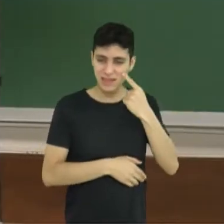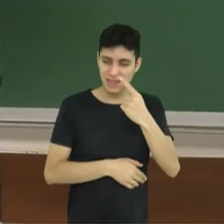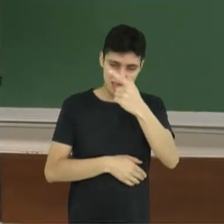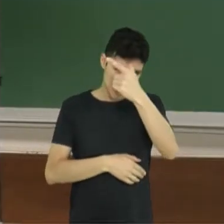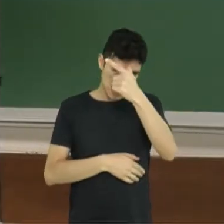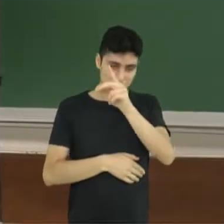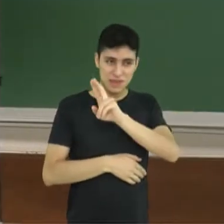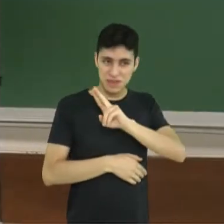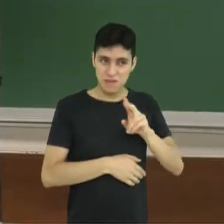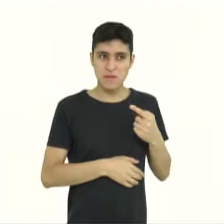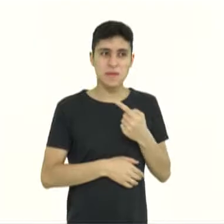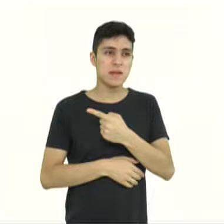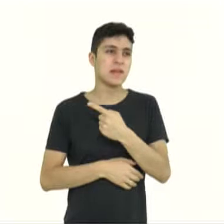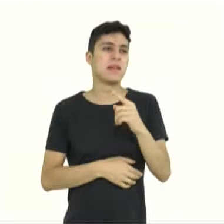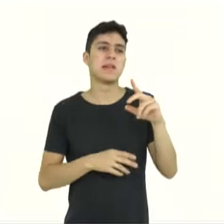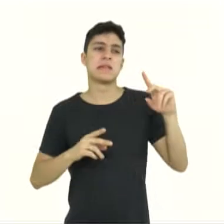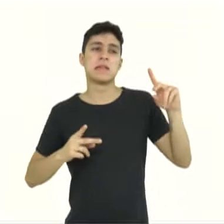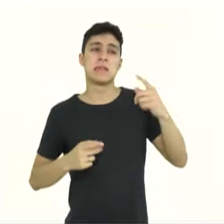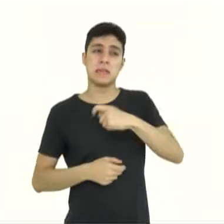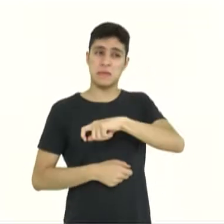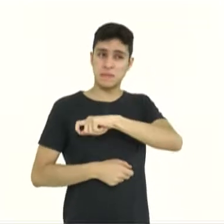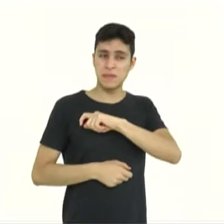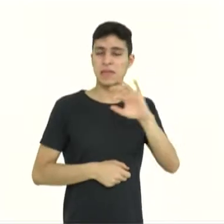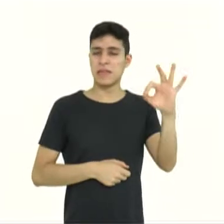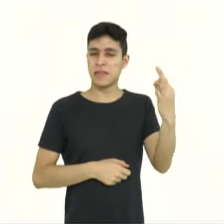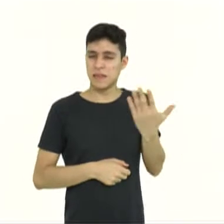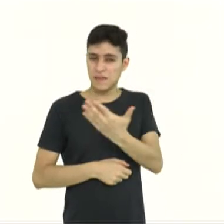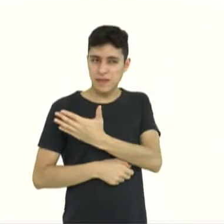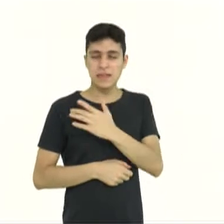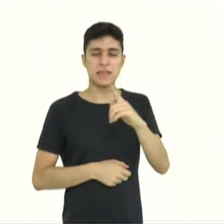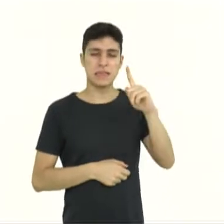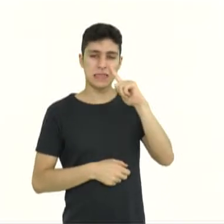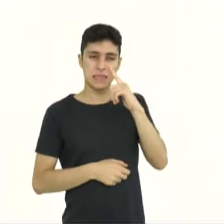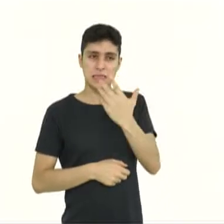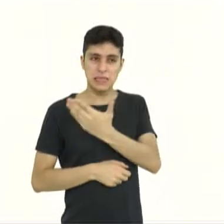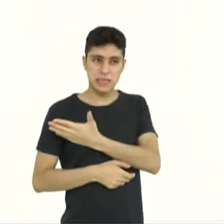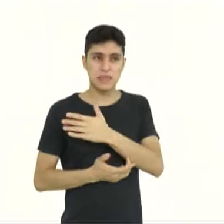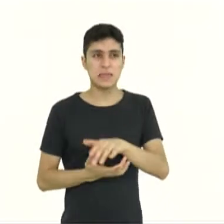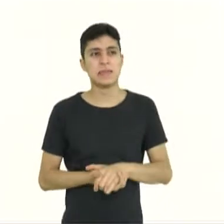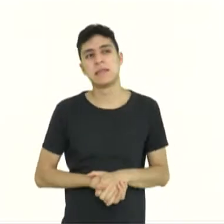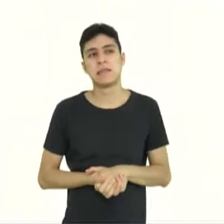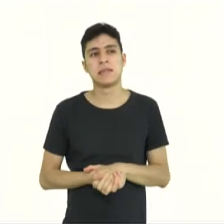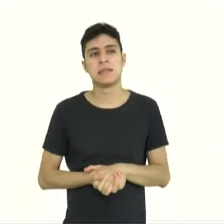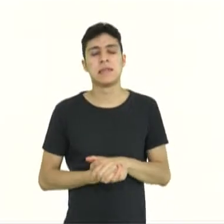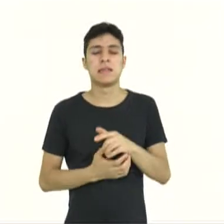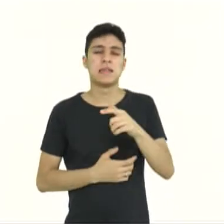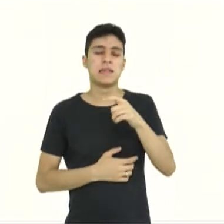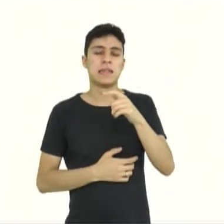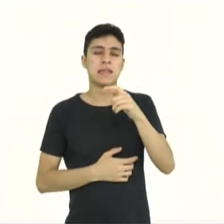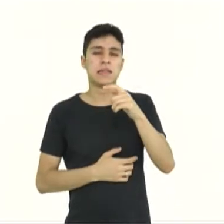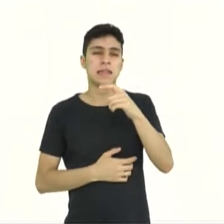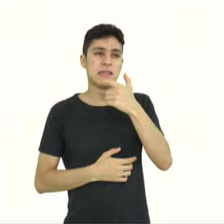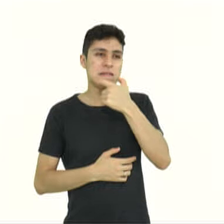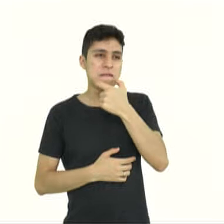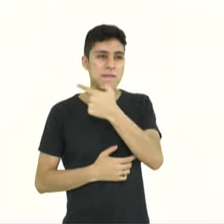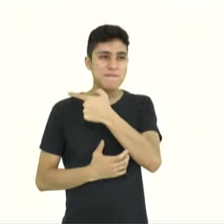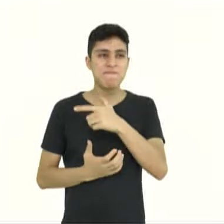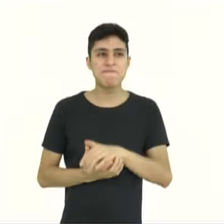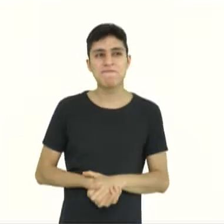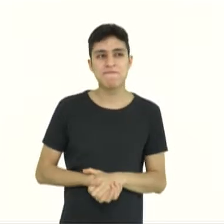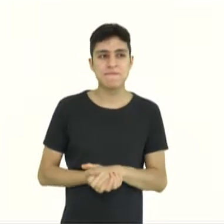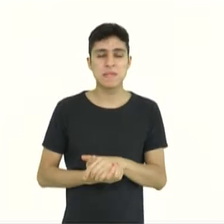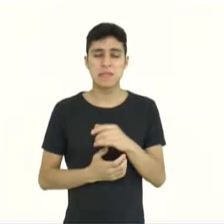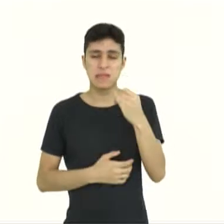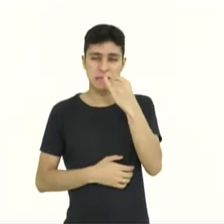de Cristóvão. Na França, de Guignol. Na Grécia, de Atalanas. Na Inglaterra, de Puck.